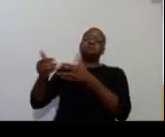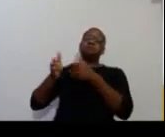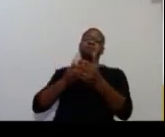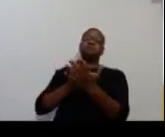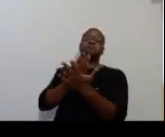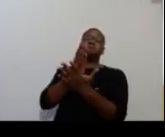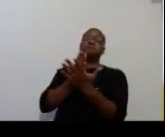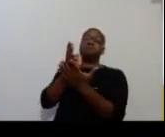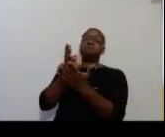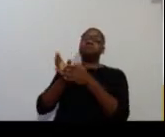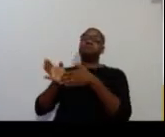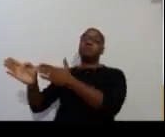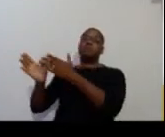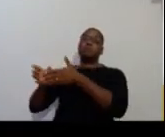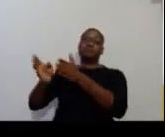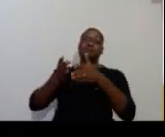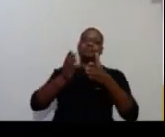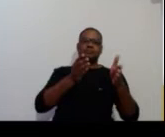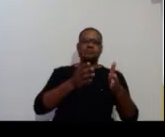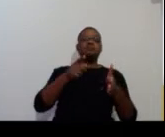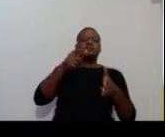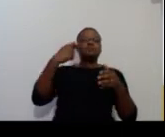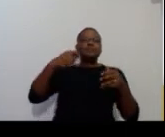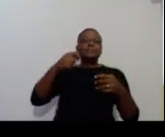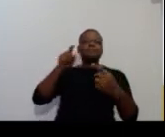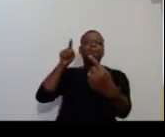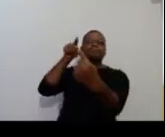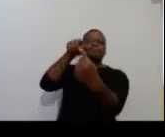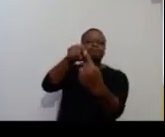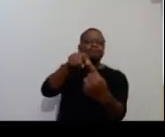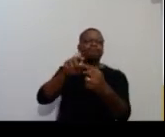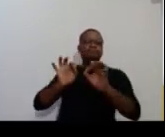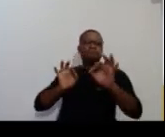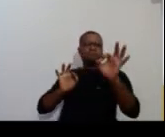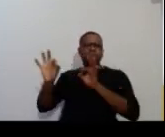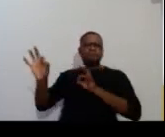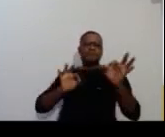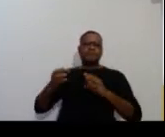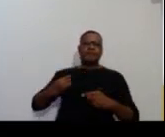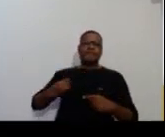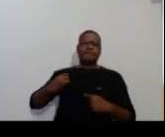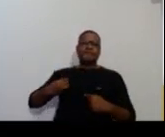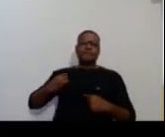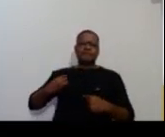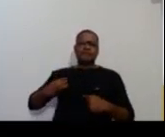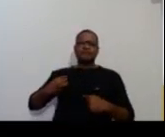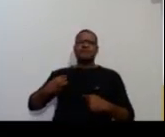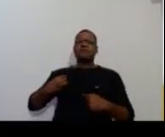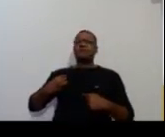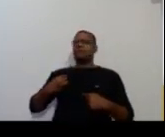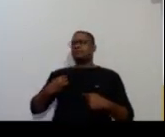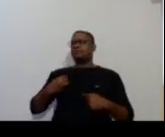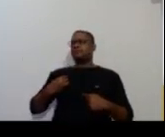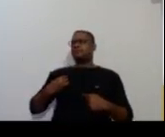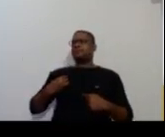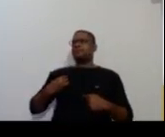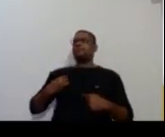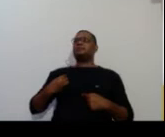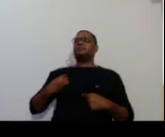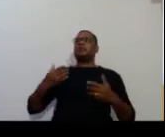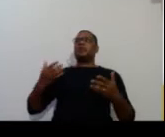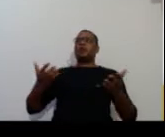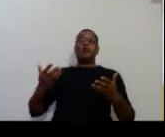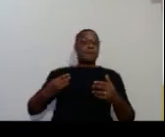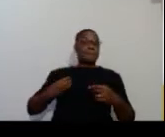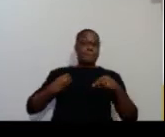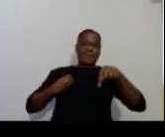então saiba onde você quer ir, planeje a sua vida, vá para a educação à distância, é o presente, não é mais o futuro, já faz